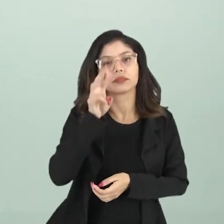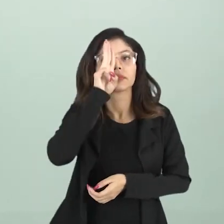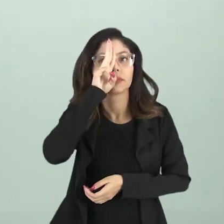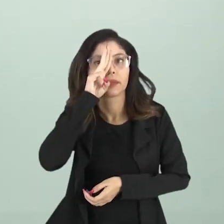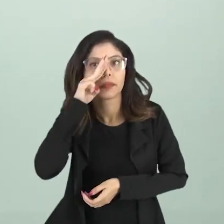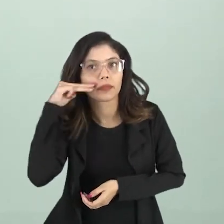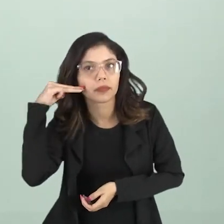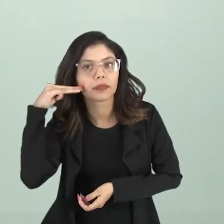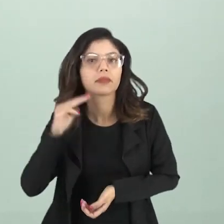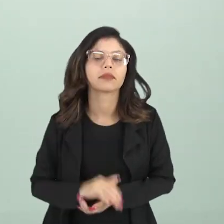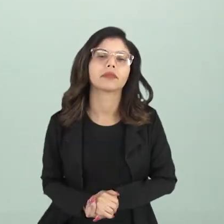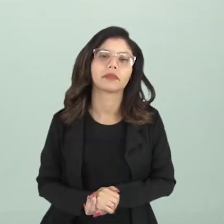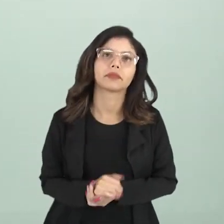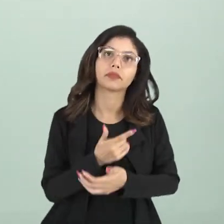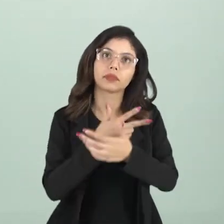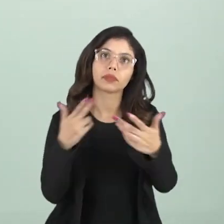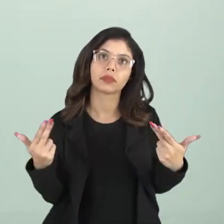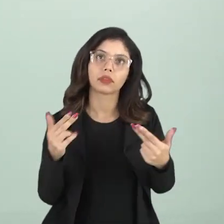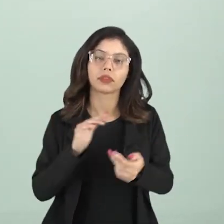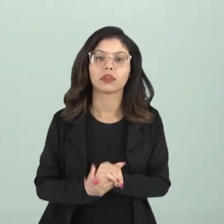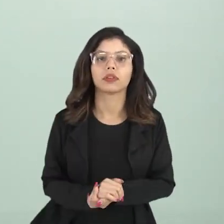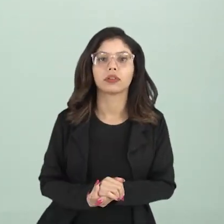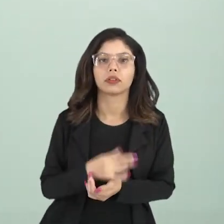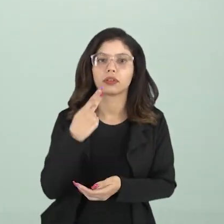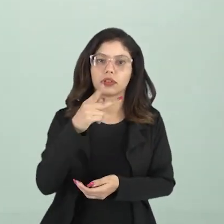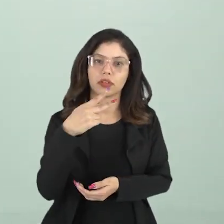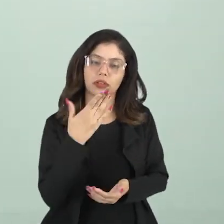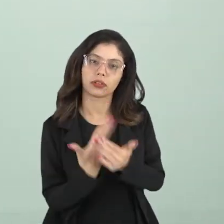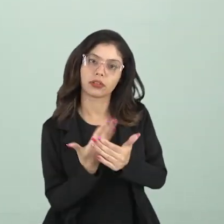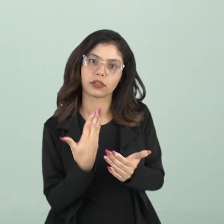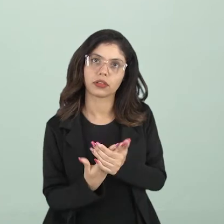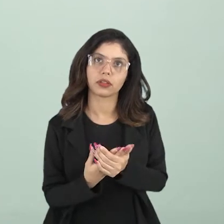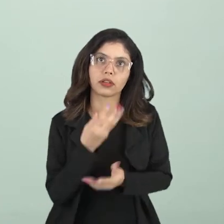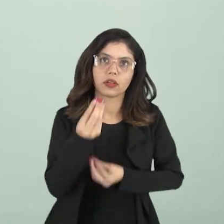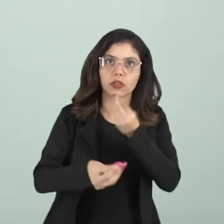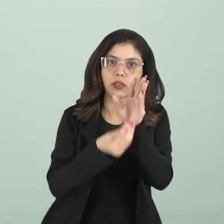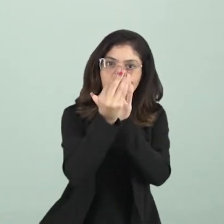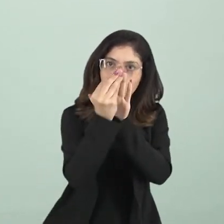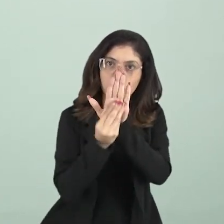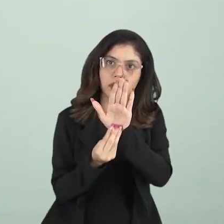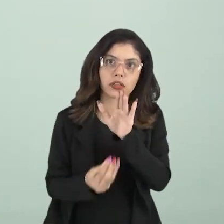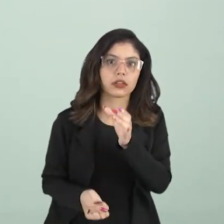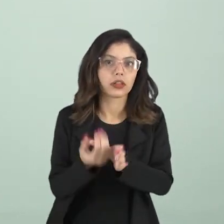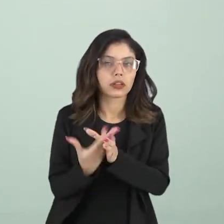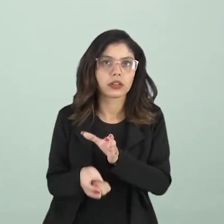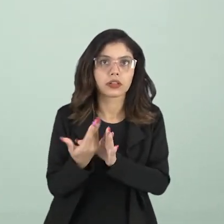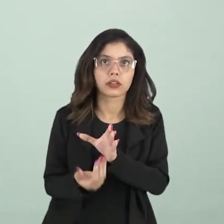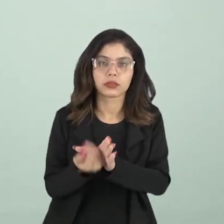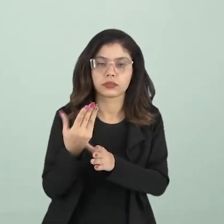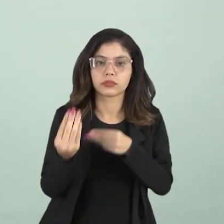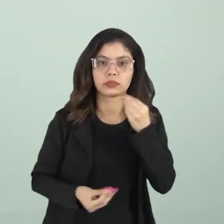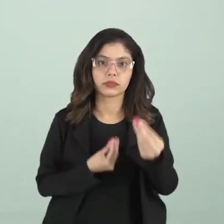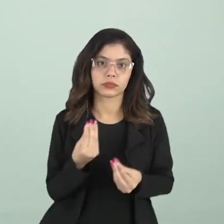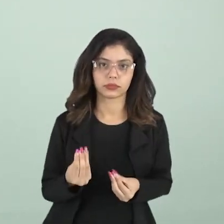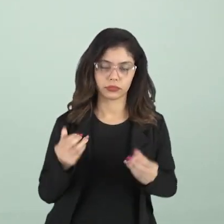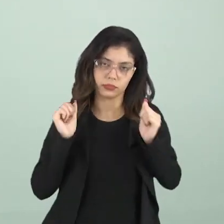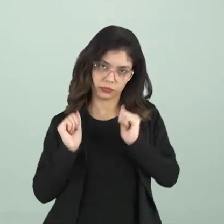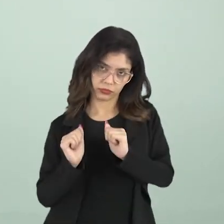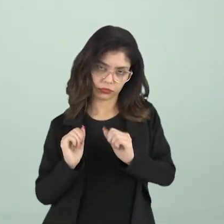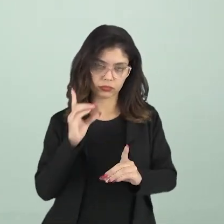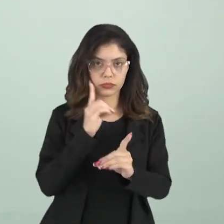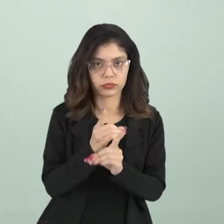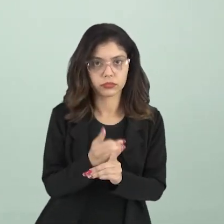Karl Marx. Então, o objeto de estudo para Karl Marx é o modo de produção, ou como vocês podem